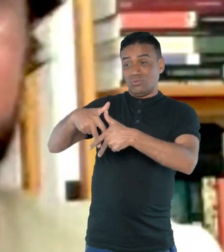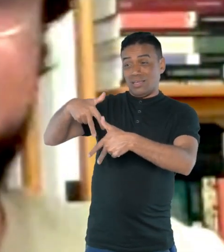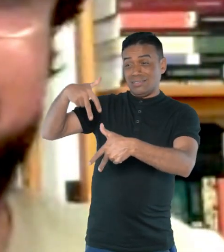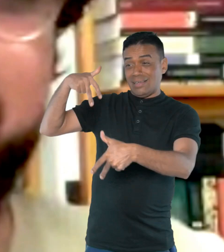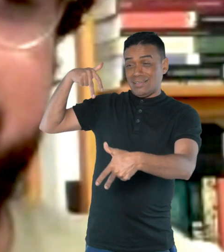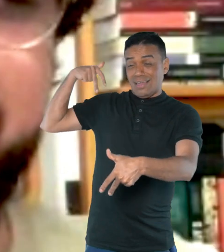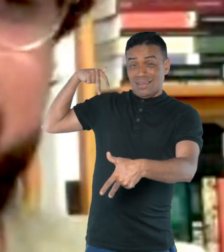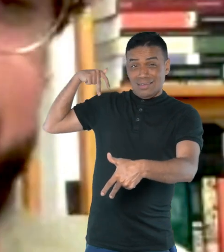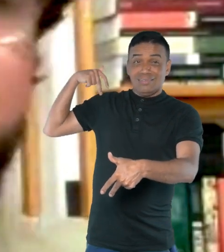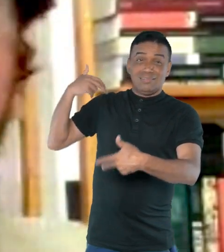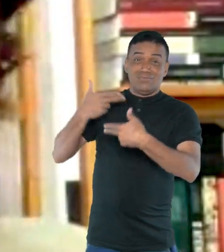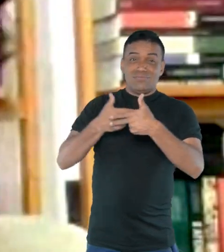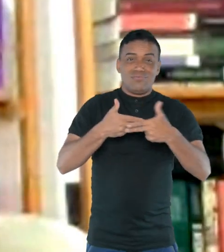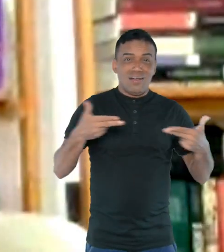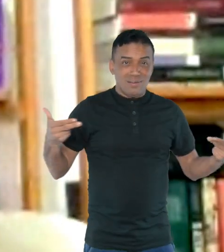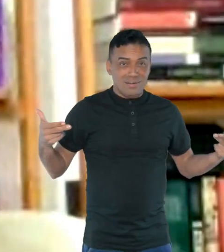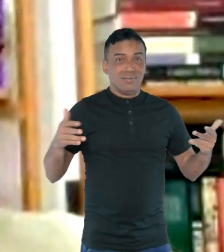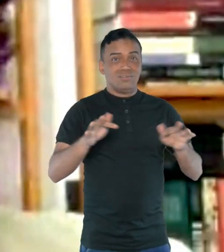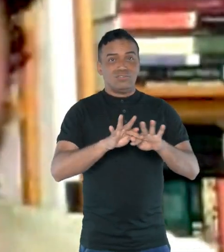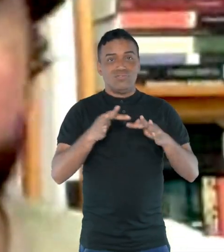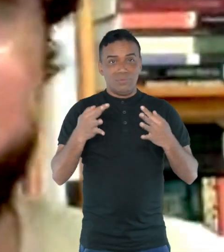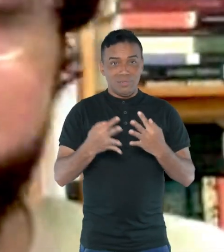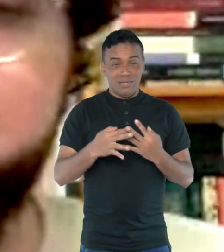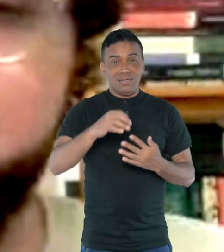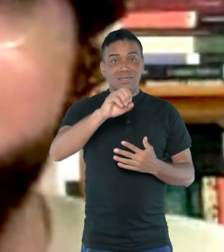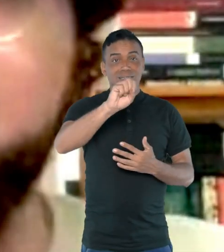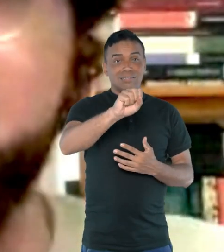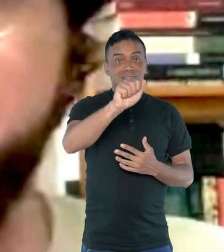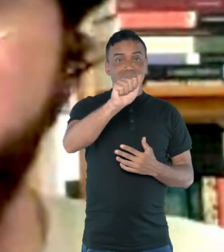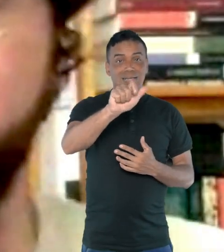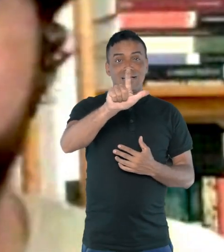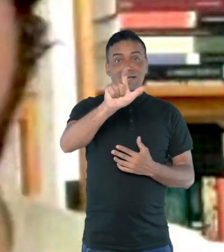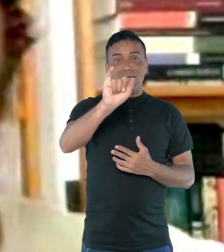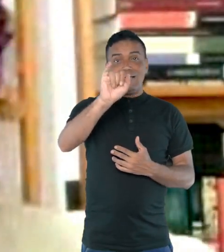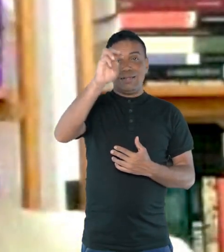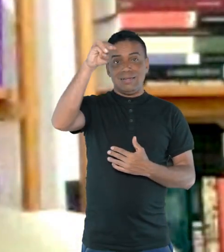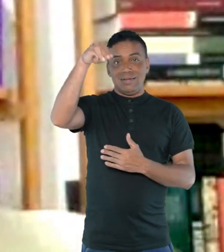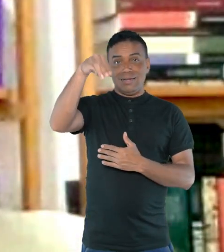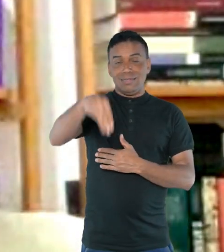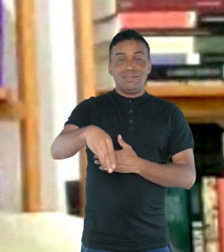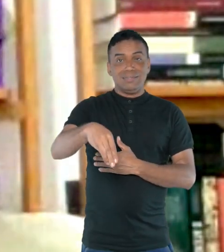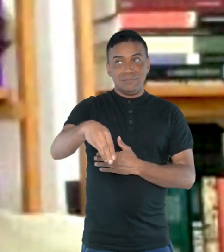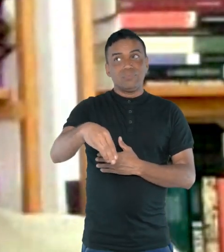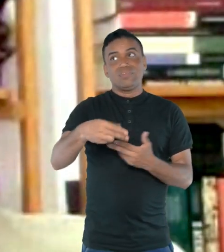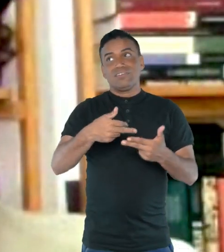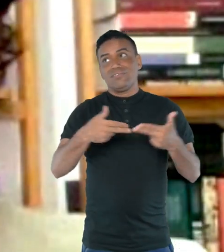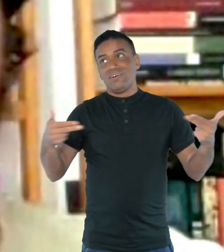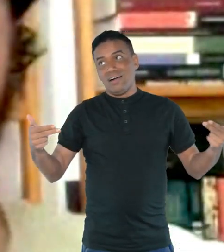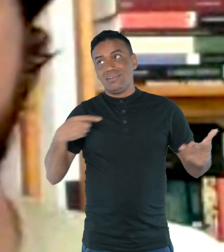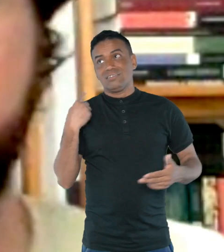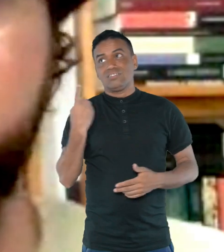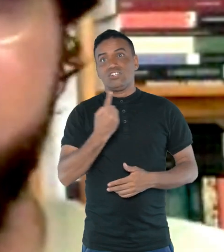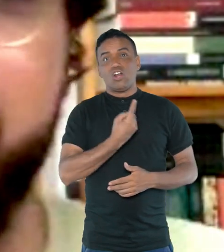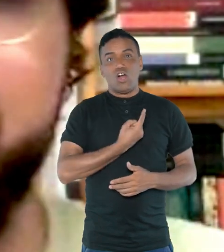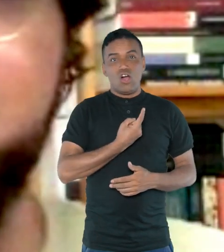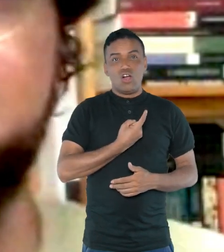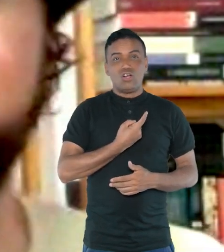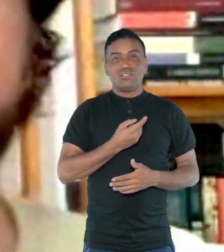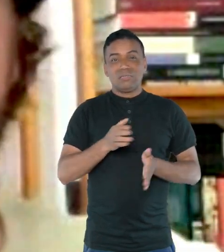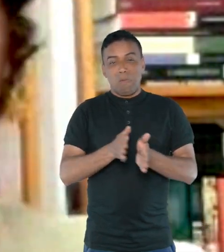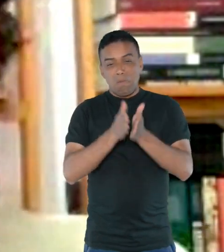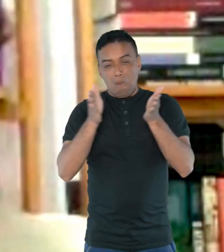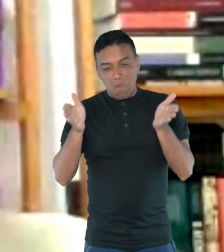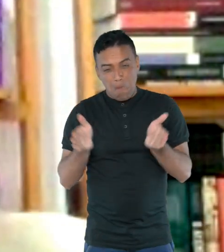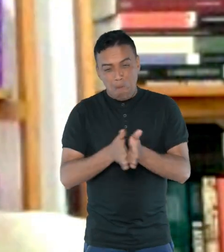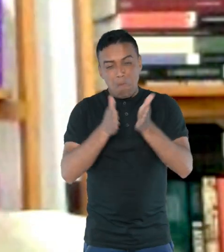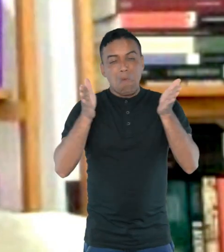dela, a partir da família Sanin, evidenciando muitas das nossas misérias, das nossas tragédias, do que é